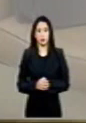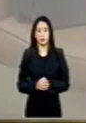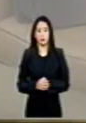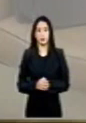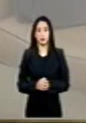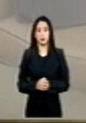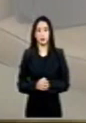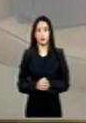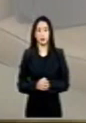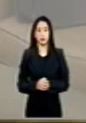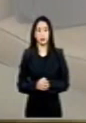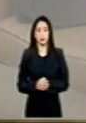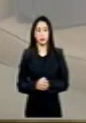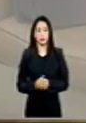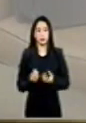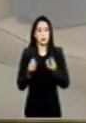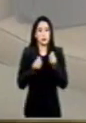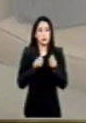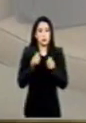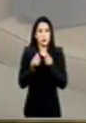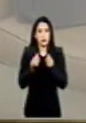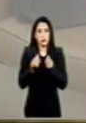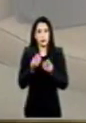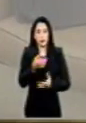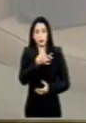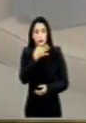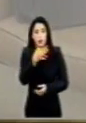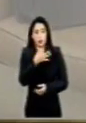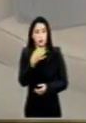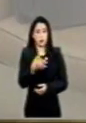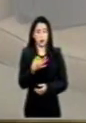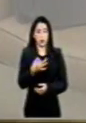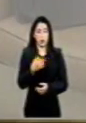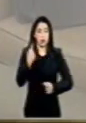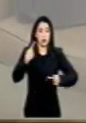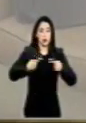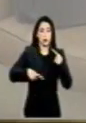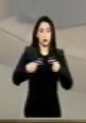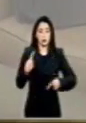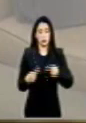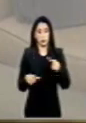com um argumento de politização.